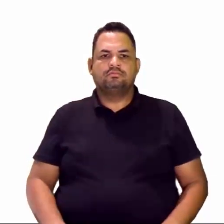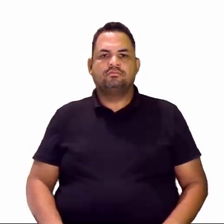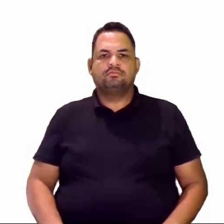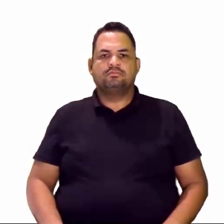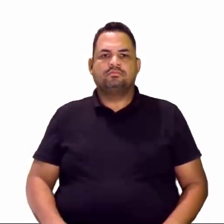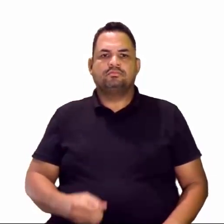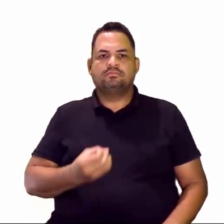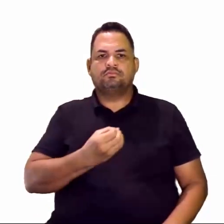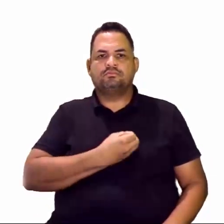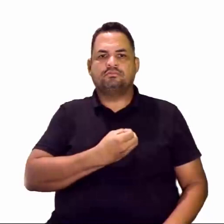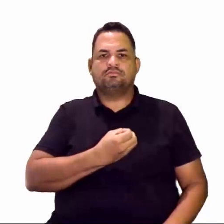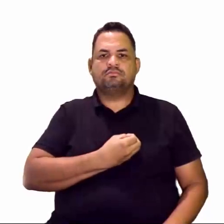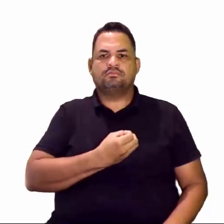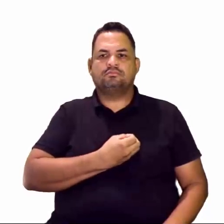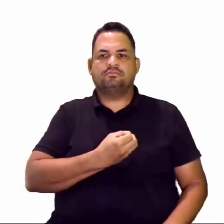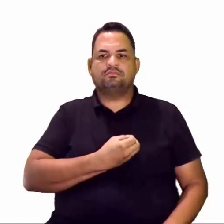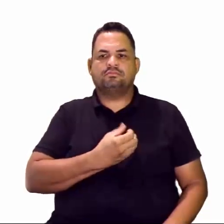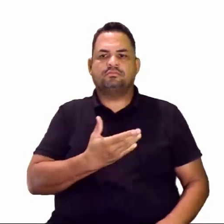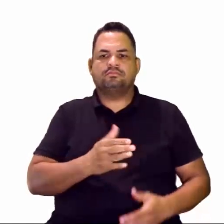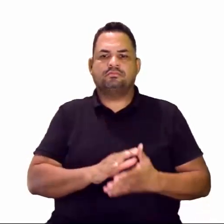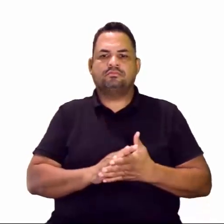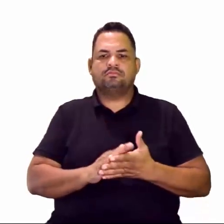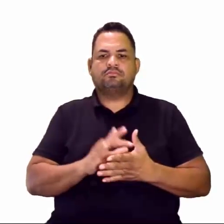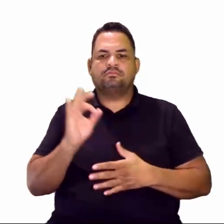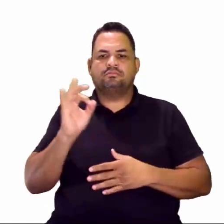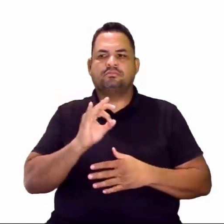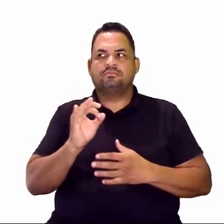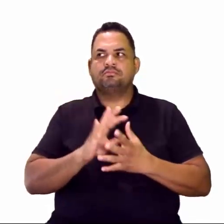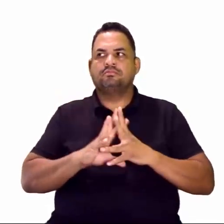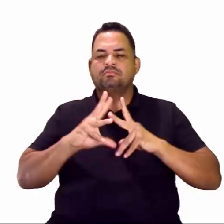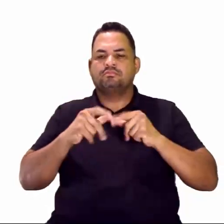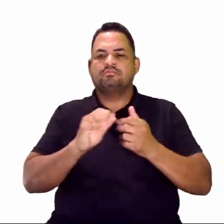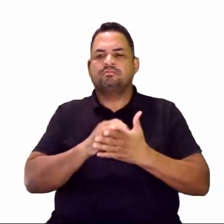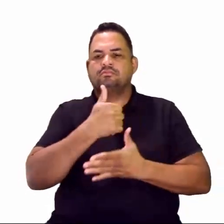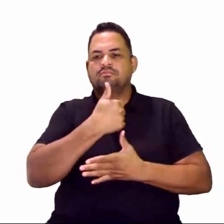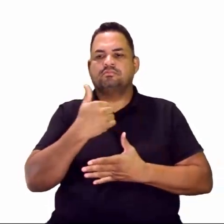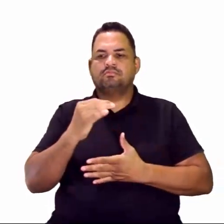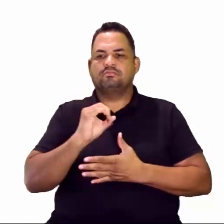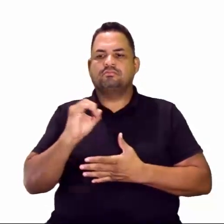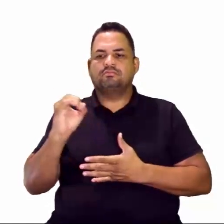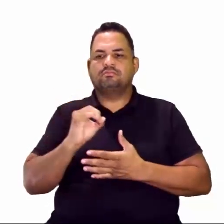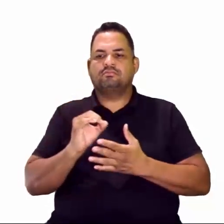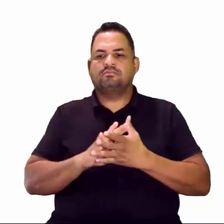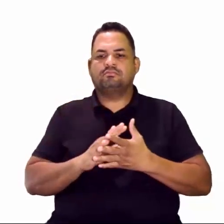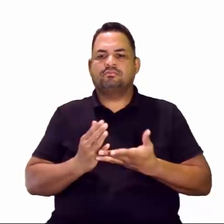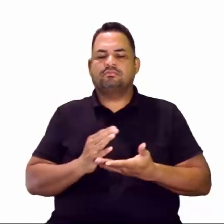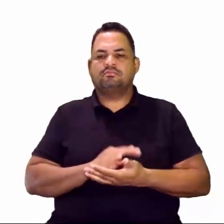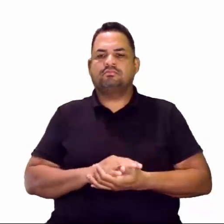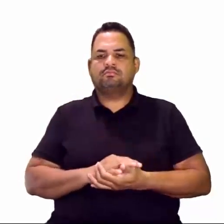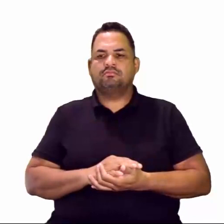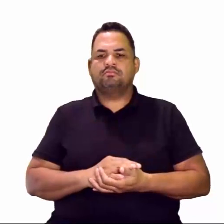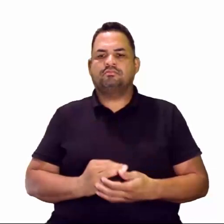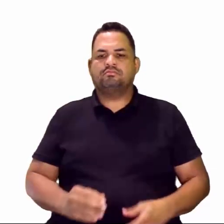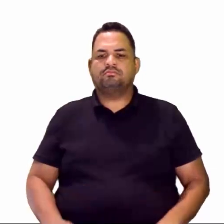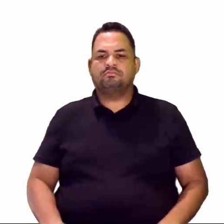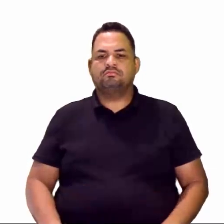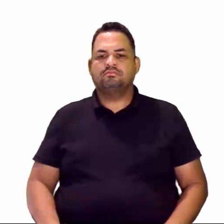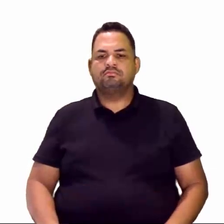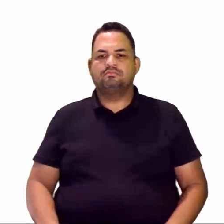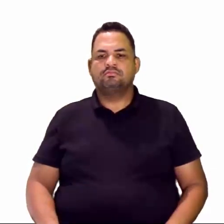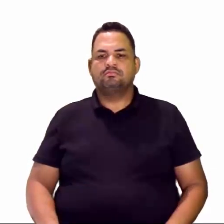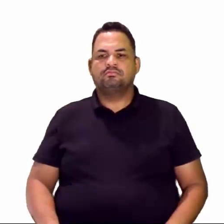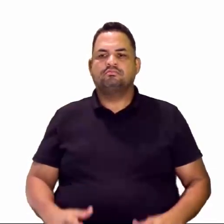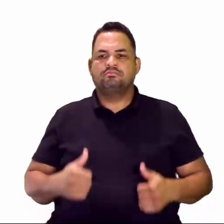os valores dos percentuais, totalizar 100%, que é exatamente a composição da água